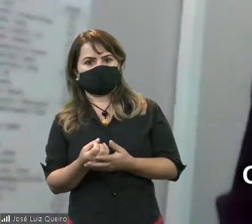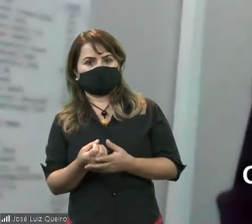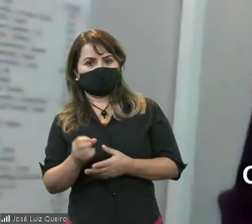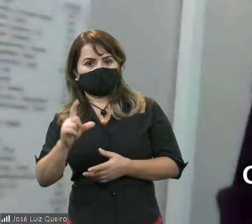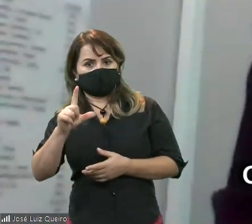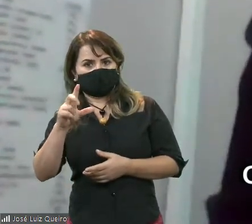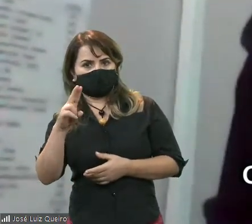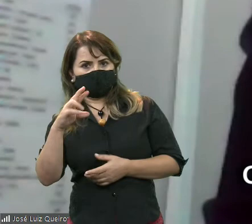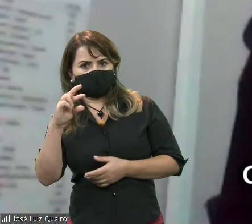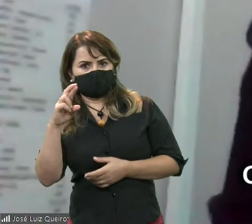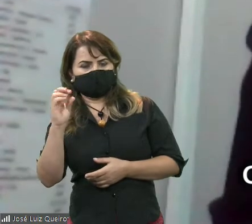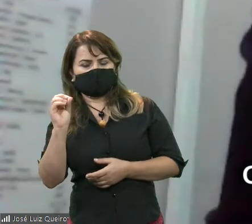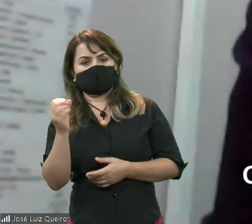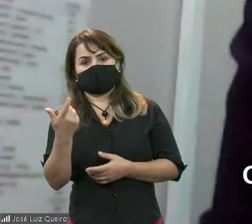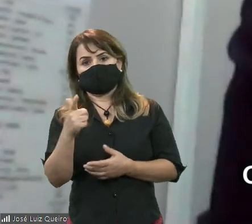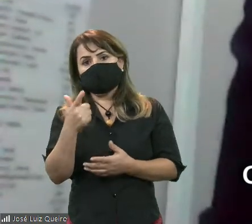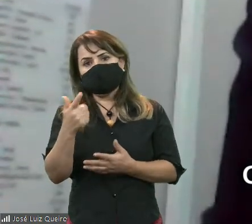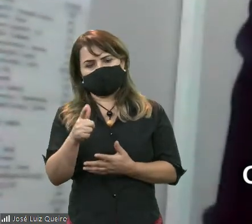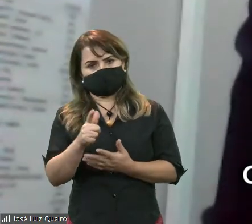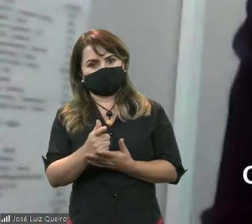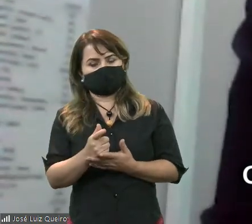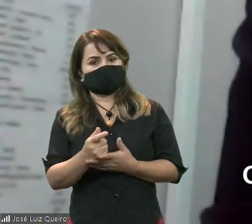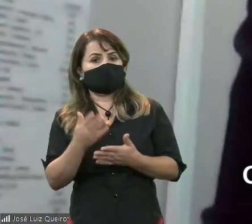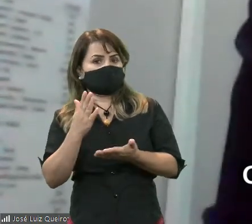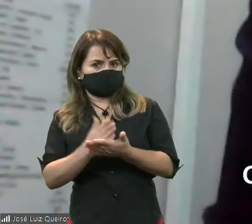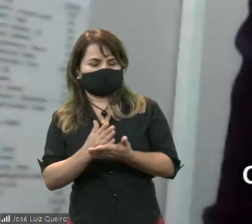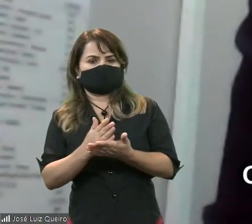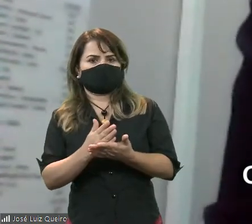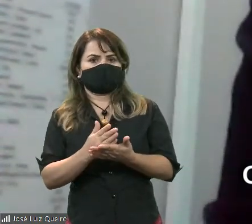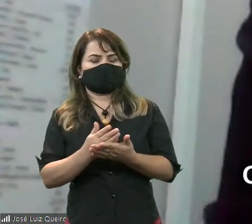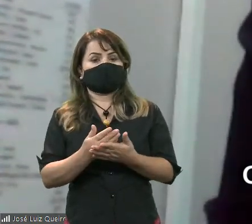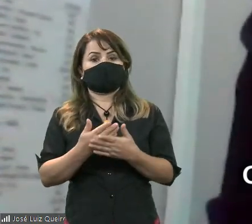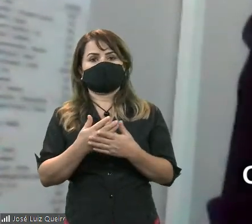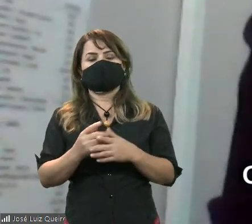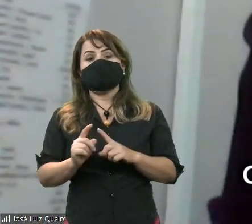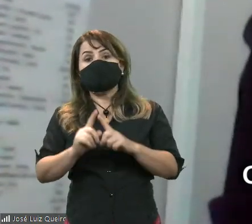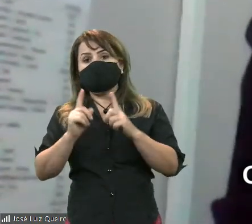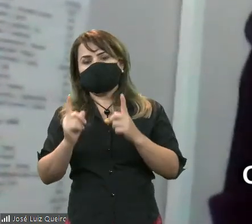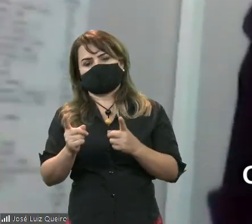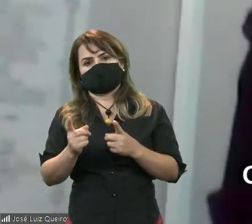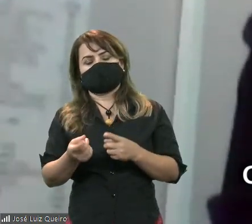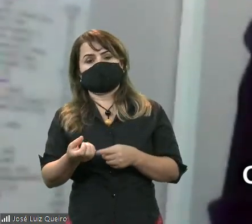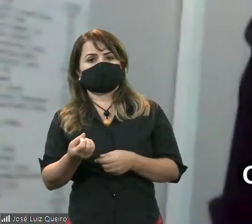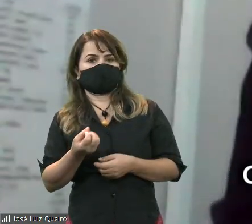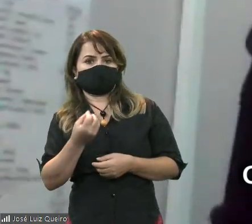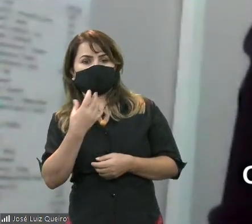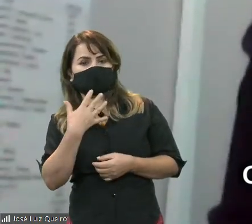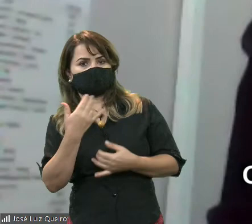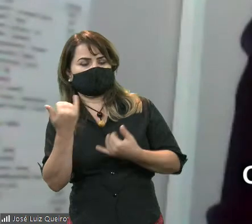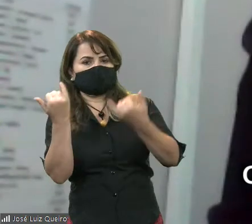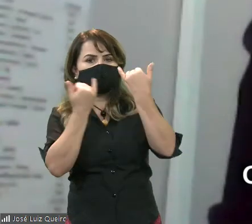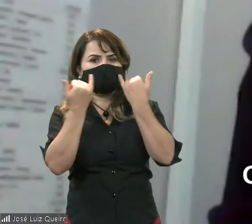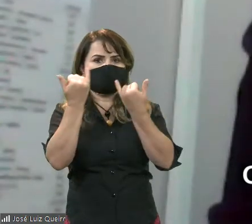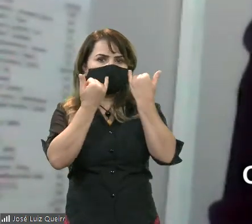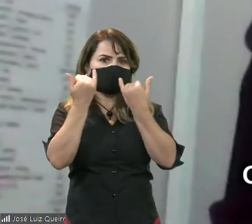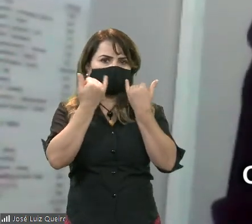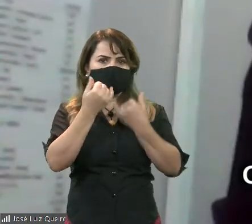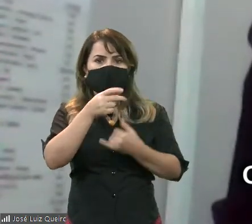eu gostaria aqui de, principalmente, parabenizar essas informações que o vereador Maurício